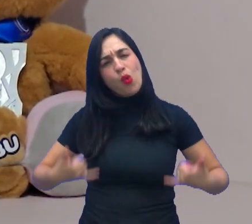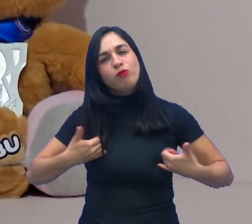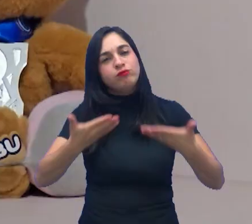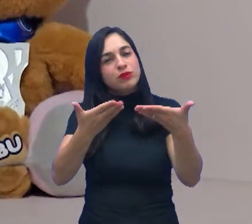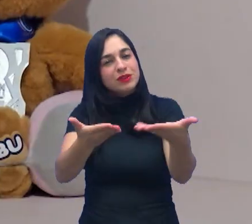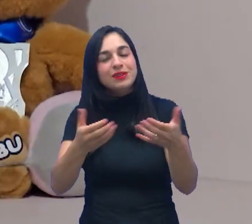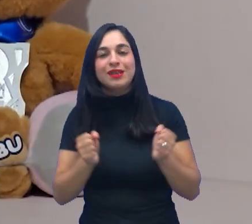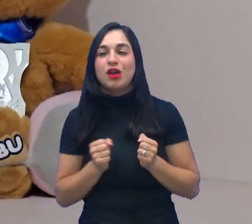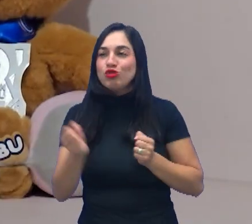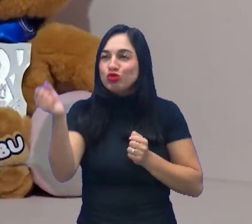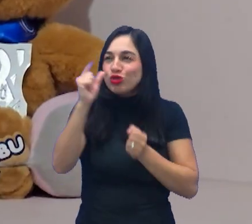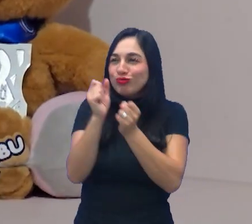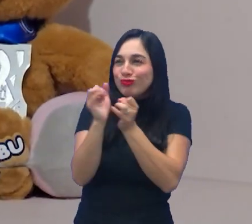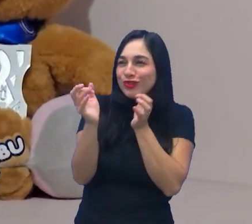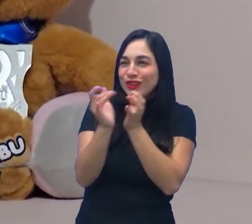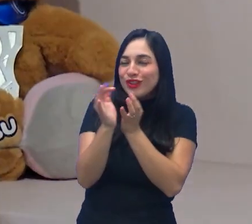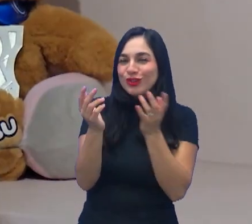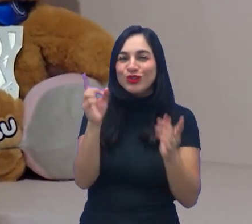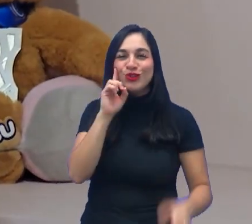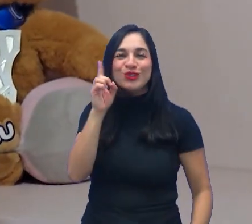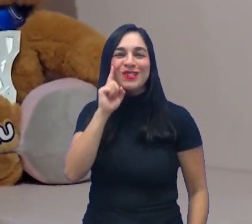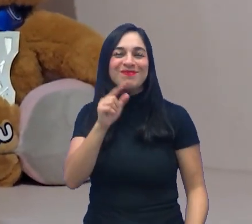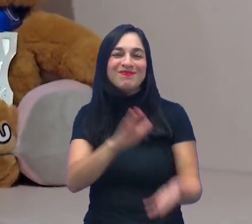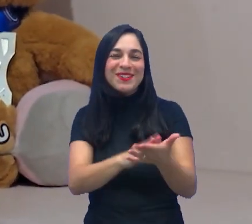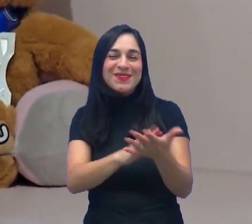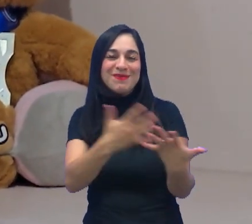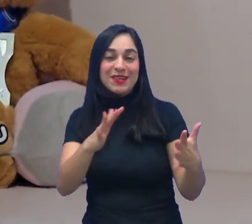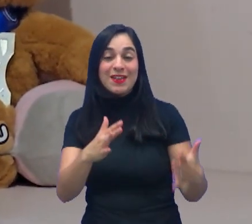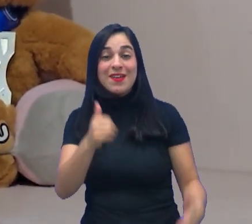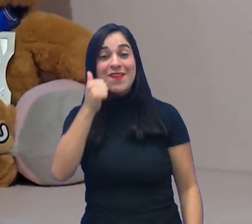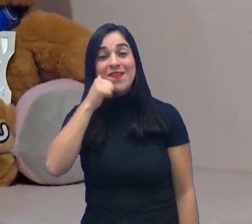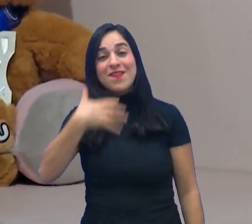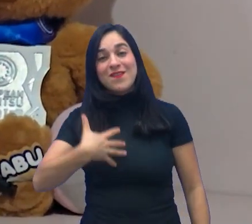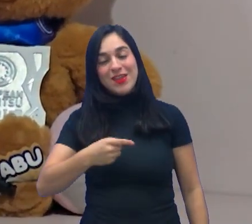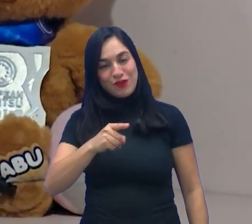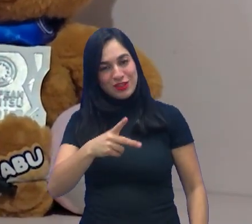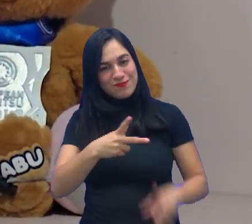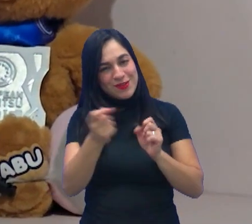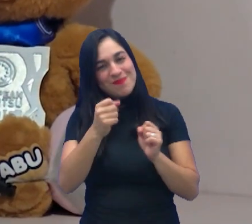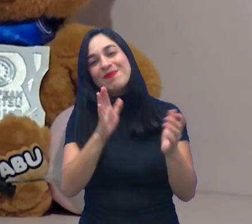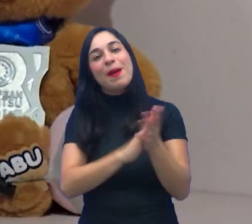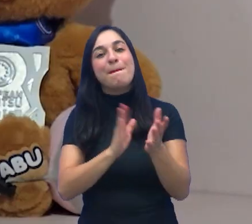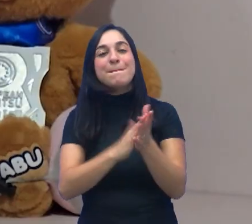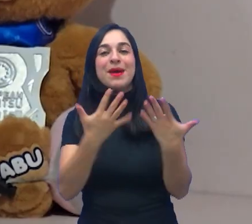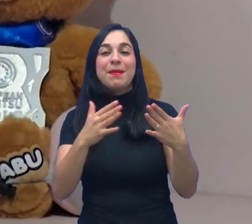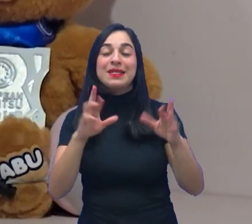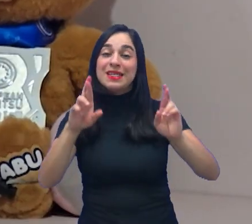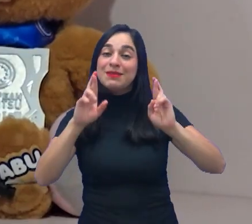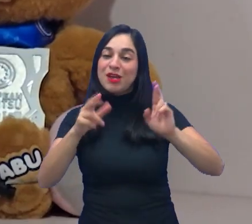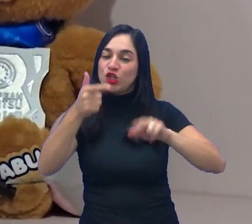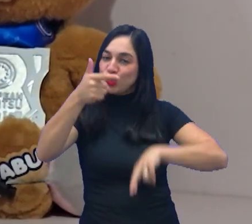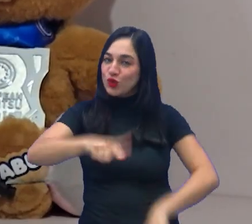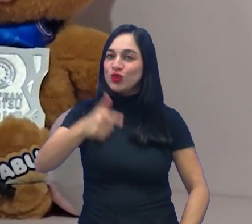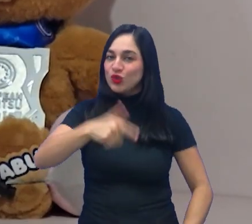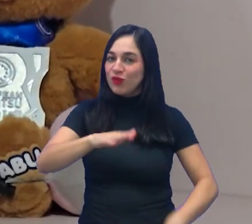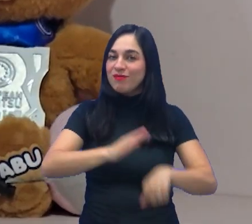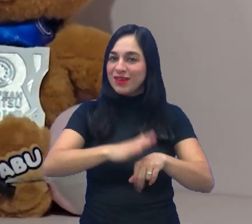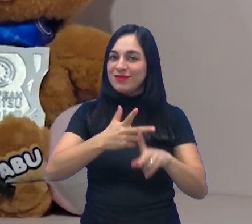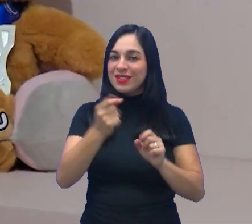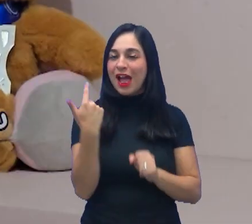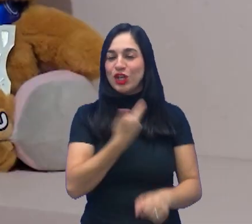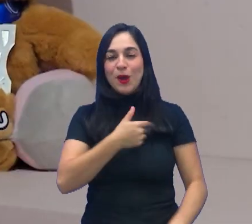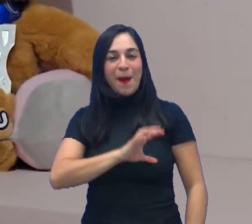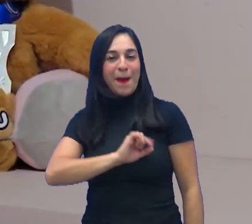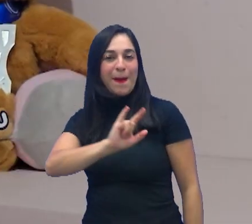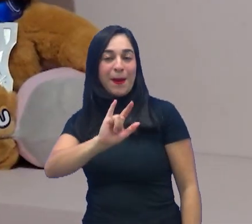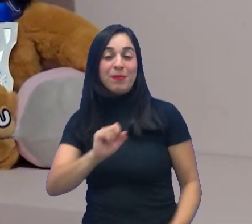que brilha todo dia. Parabéns. Parabéns, filha, pela essa conquista. Vai ter muitas outras e sabe que a gente te ama muito. Parabéns,